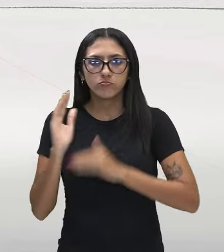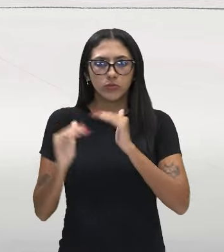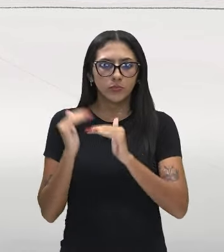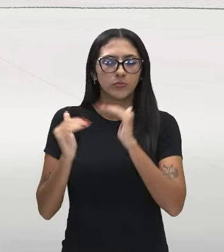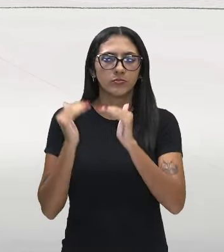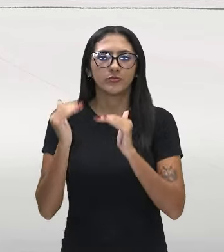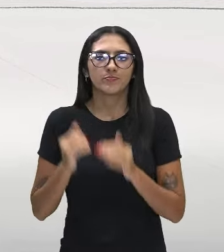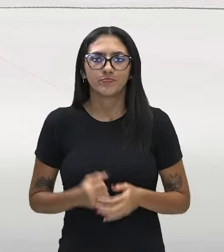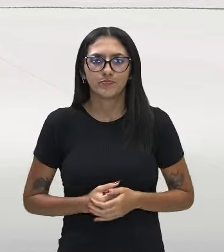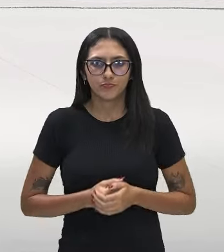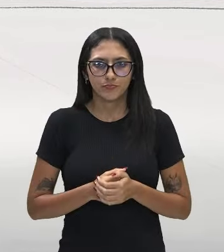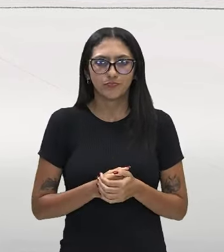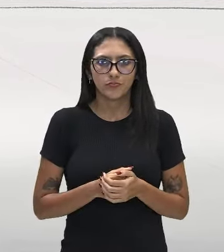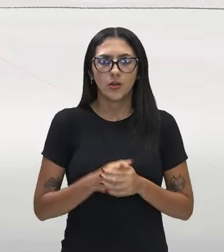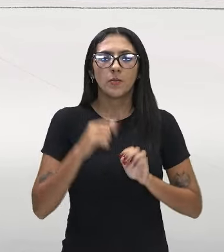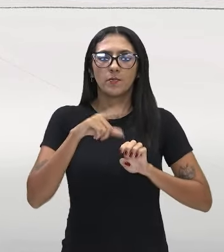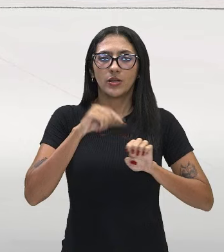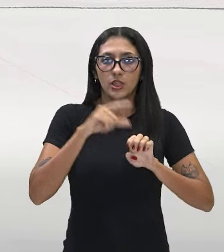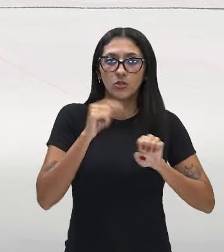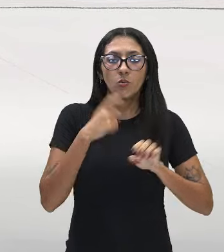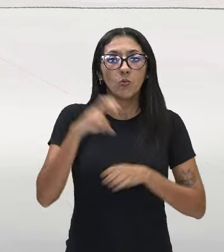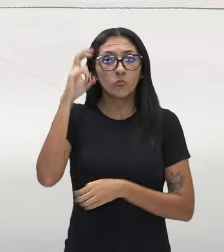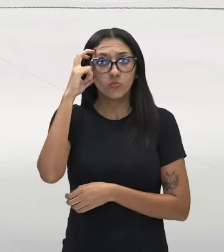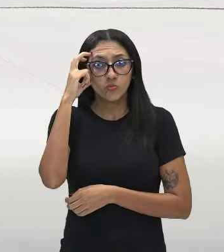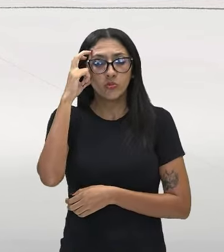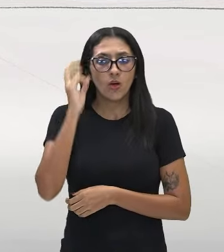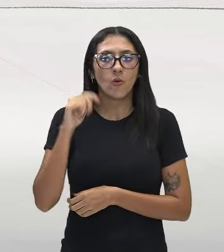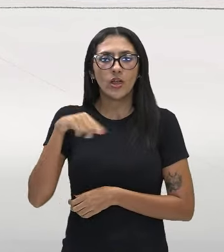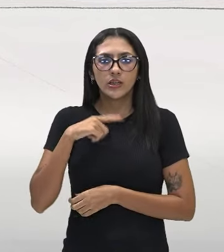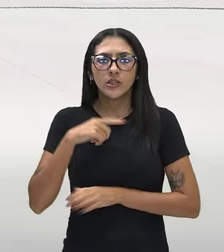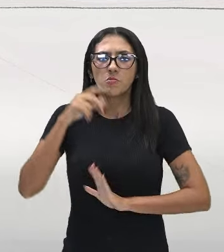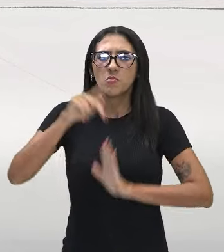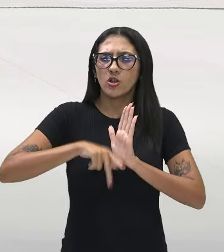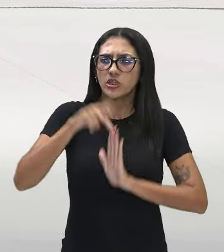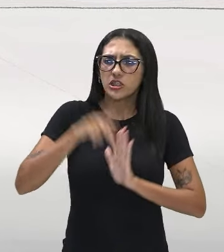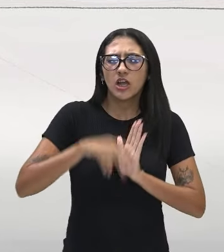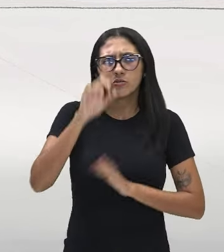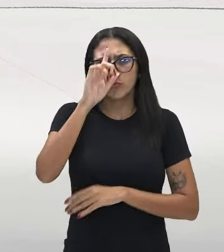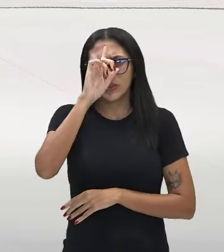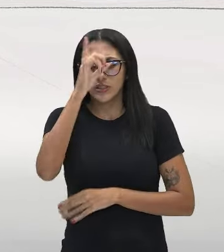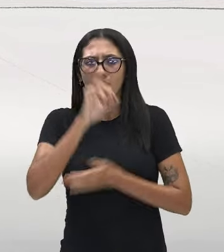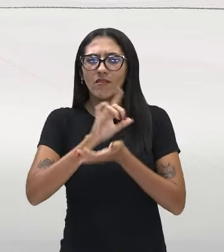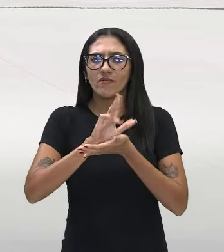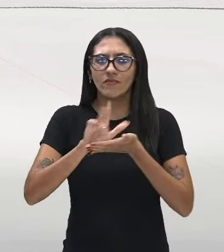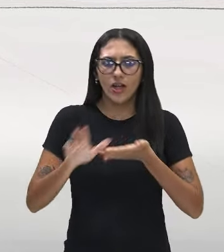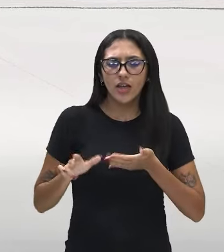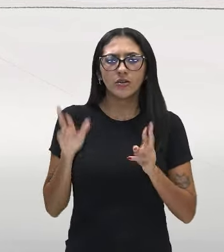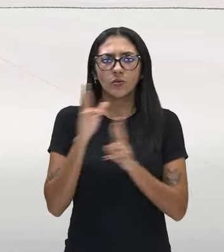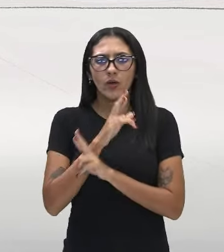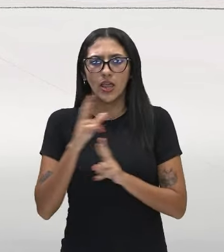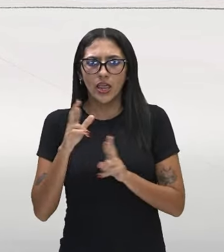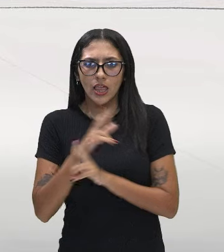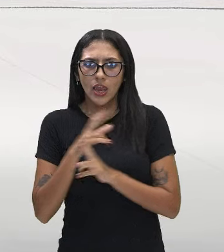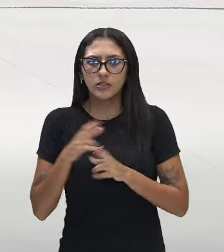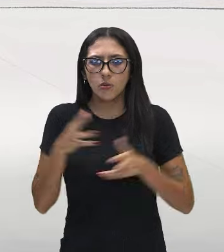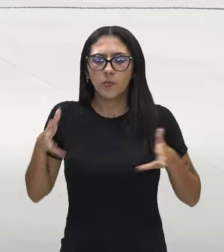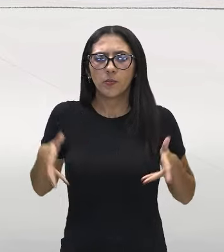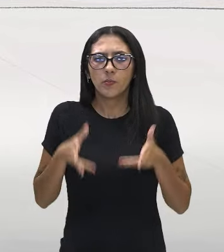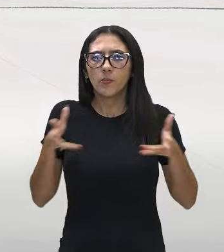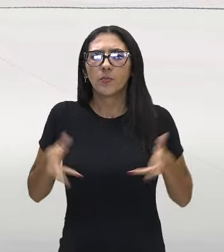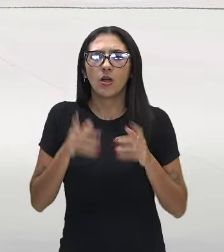empreendedor cultural visa criar projetos e iniciativas culturais para gerar mais impacto